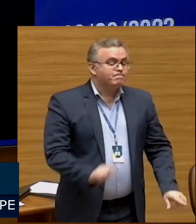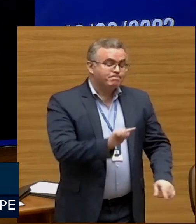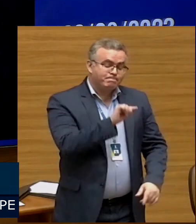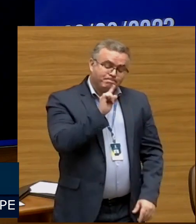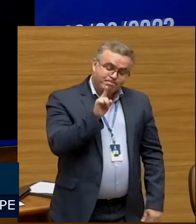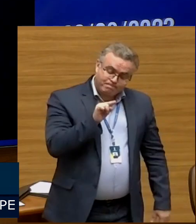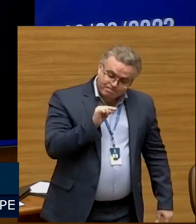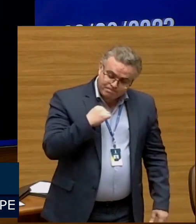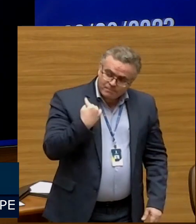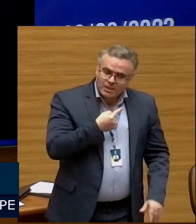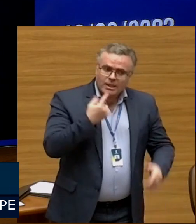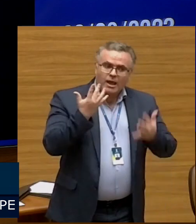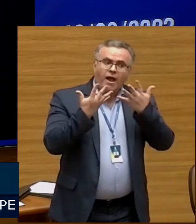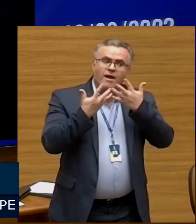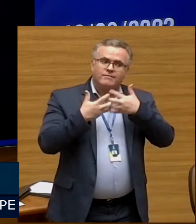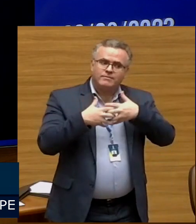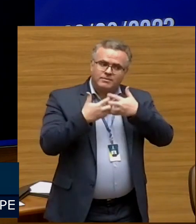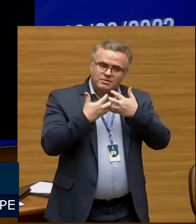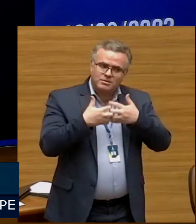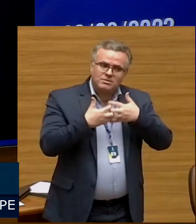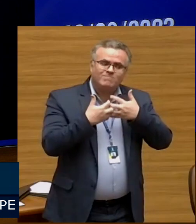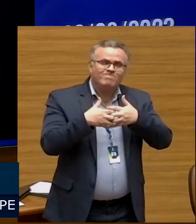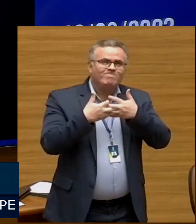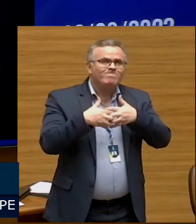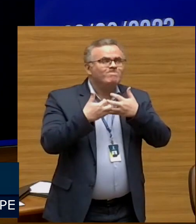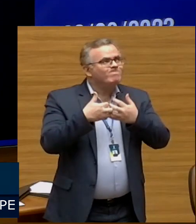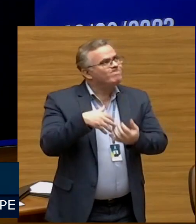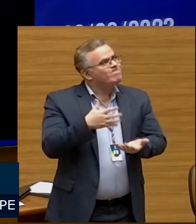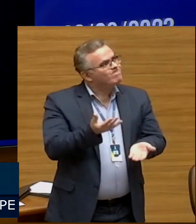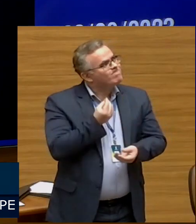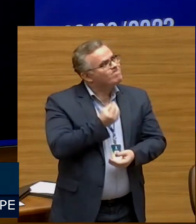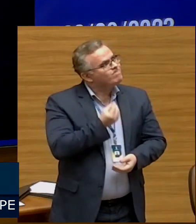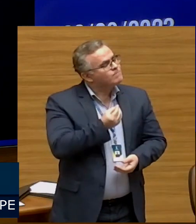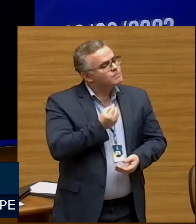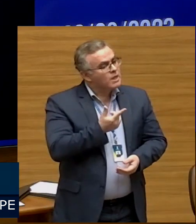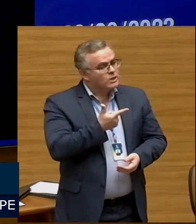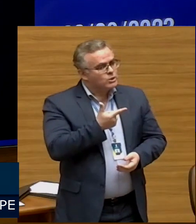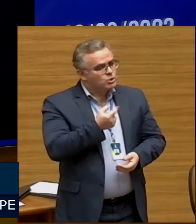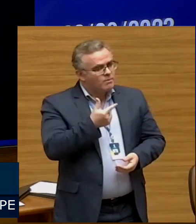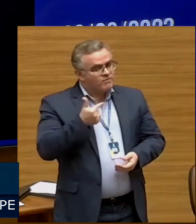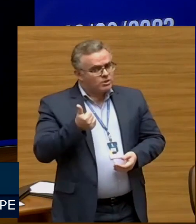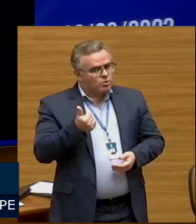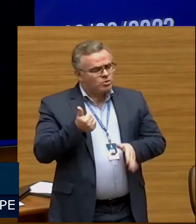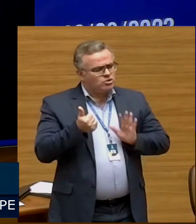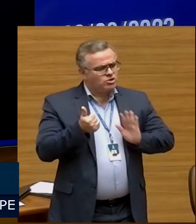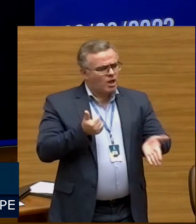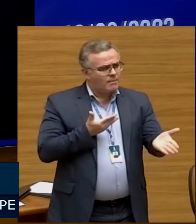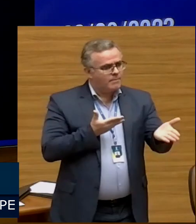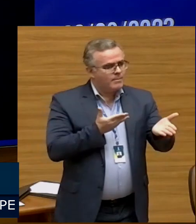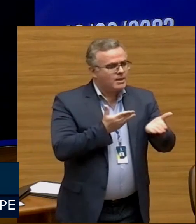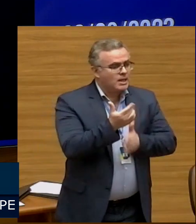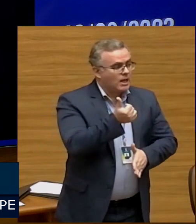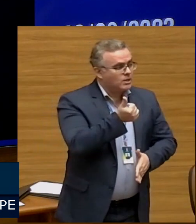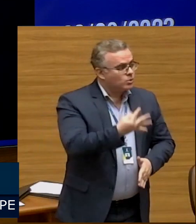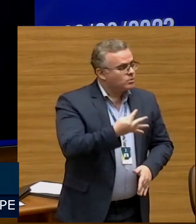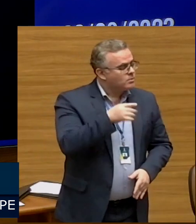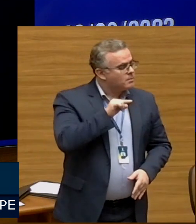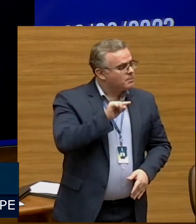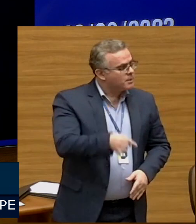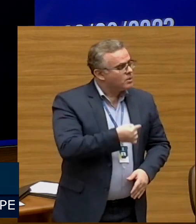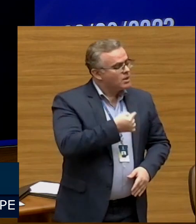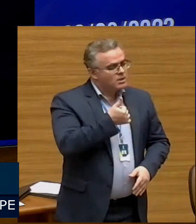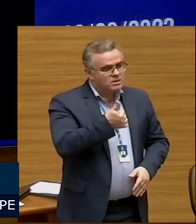Vamos refletir, né? Então, no ano de 2021, tivemos a aprovação da Lei